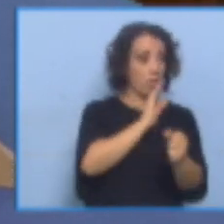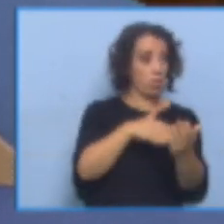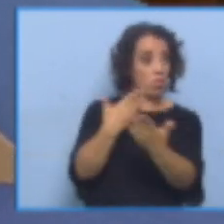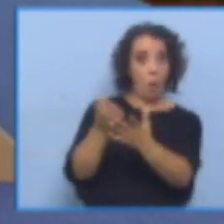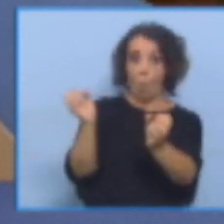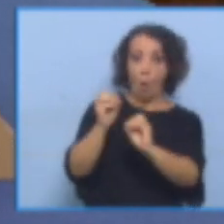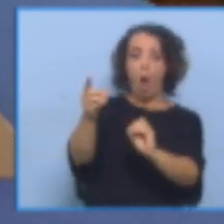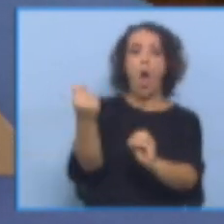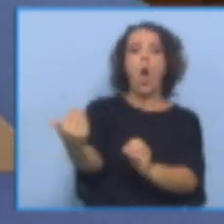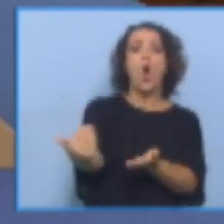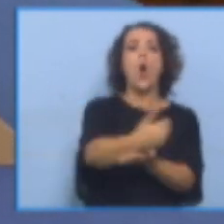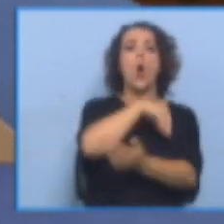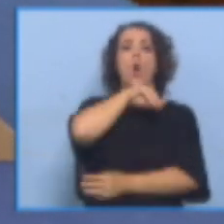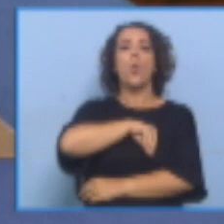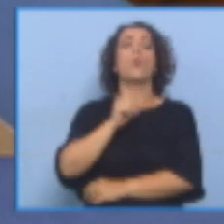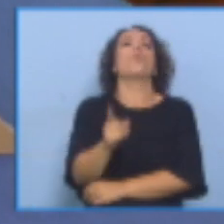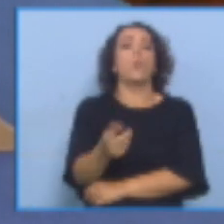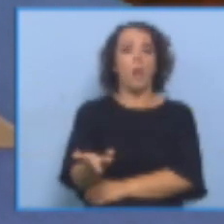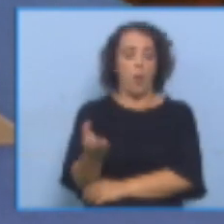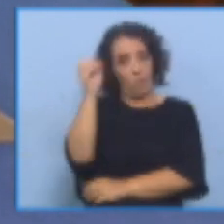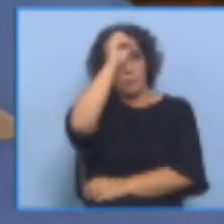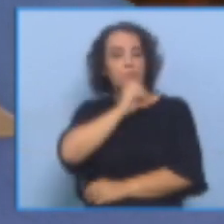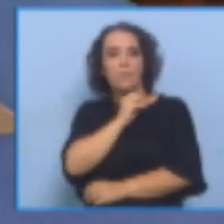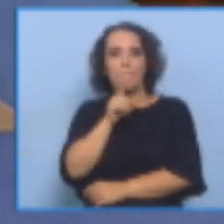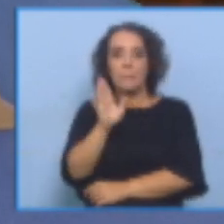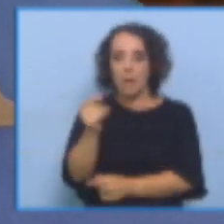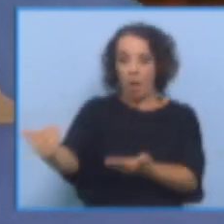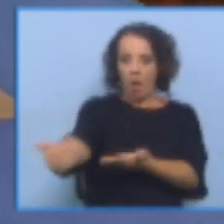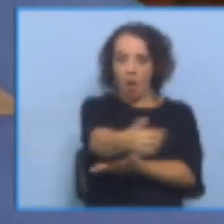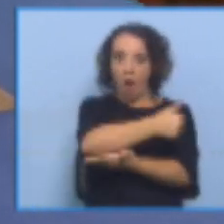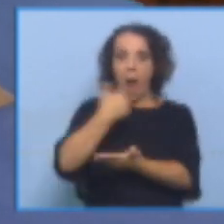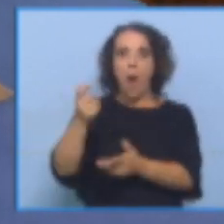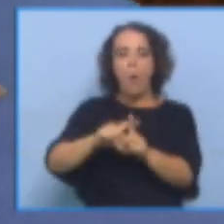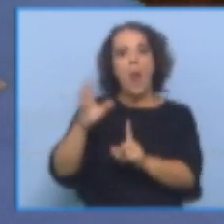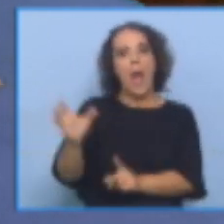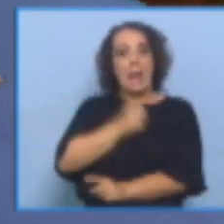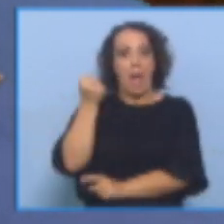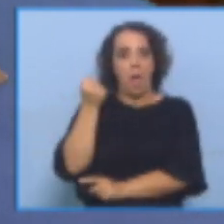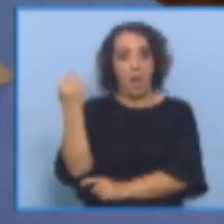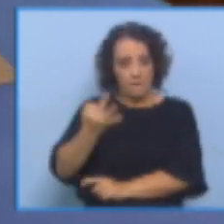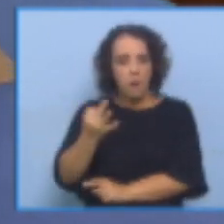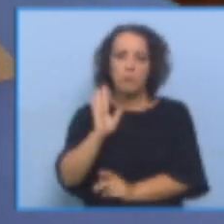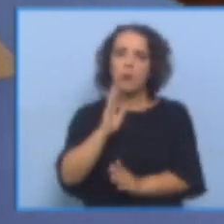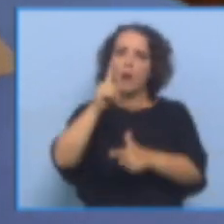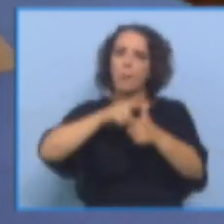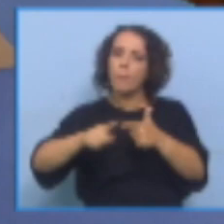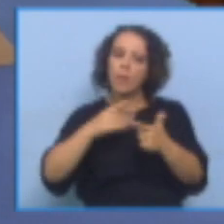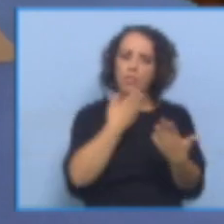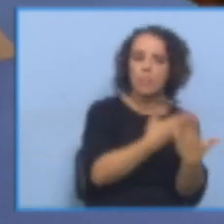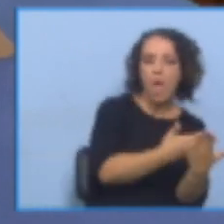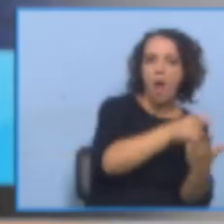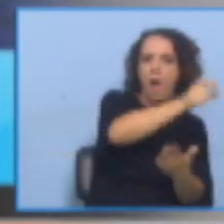portanto, do que se trata é de incentivar a repartição desses lucros, desses ganhos. Nós sabemos que há grandes empresas com